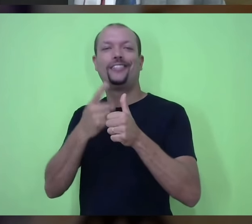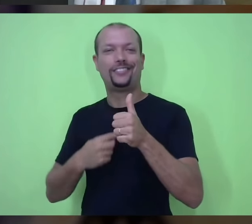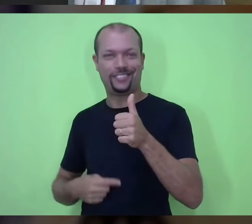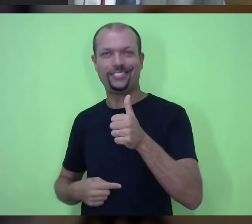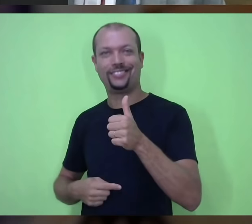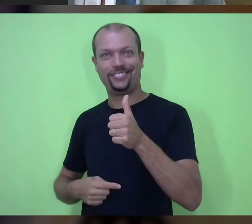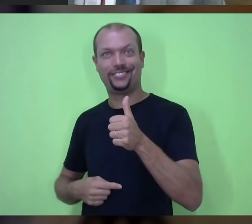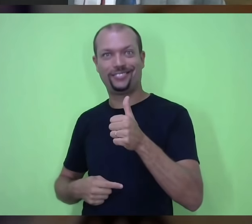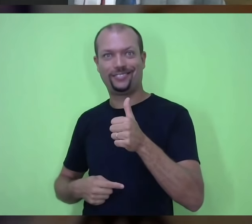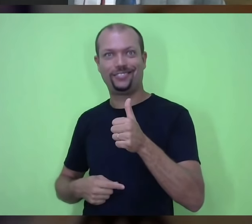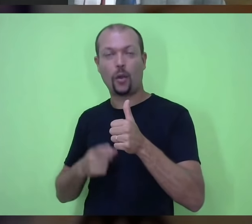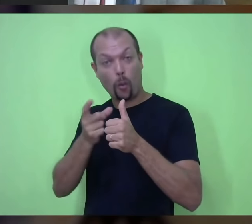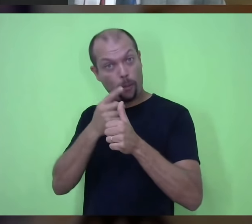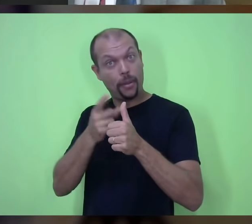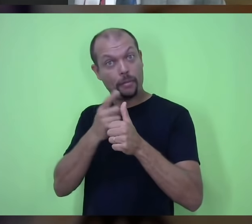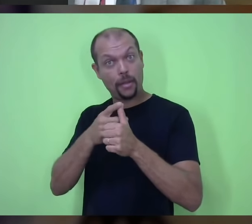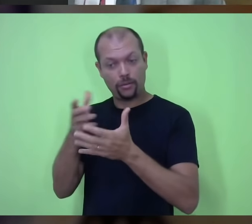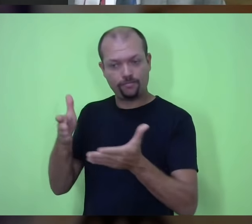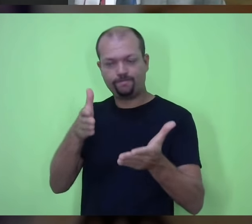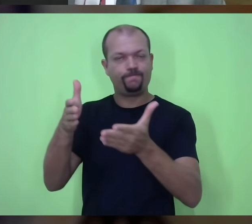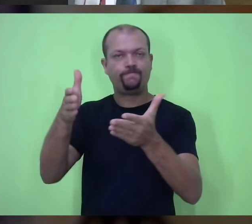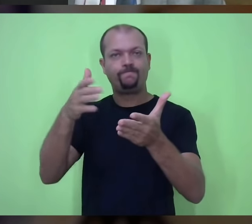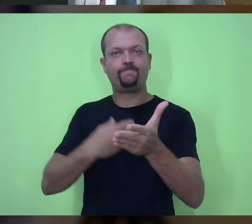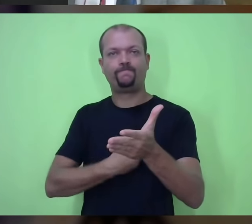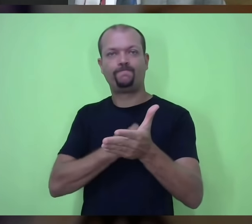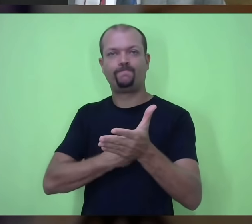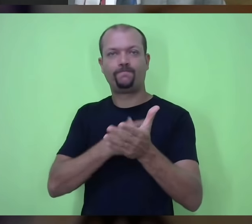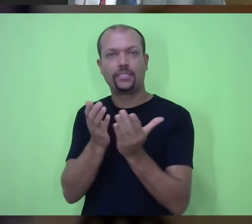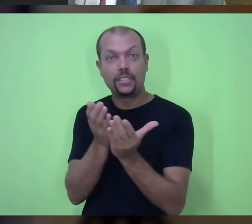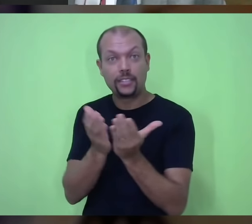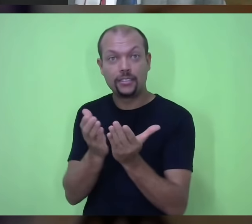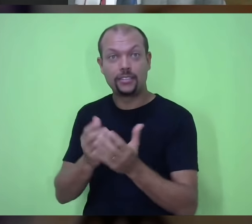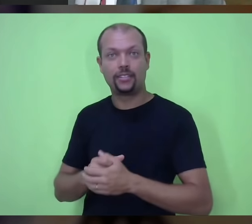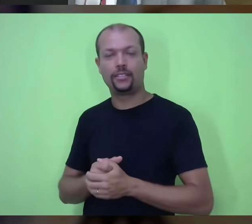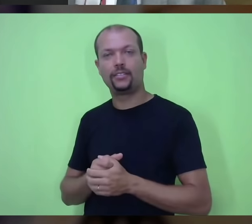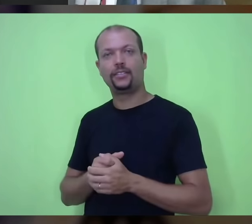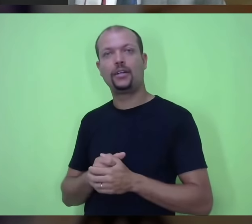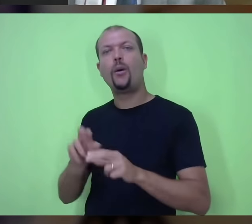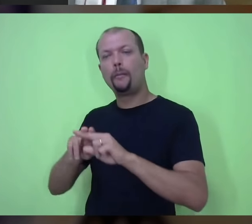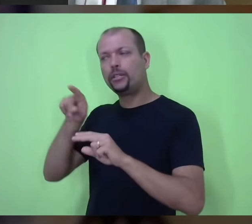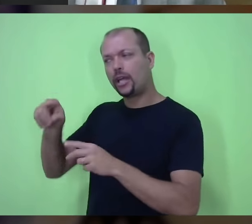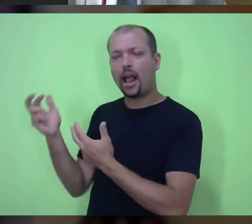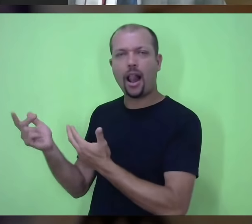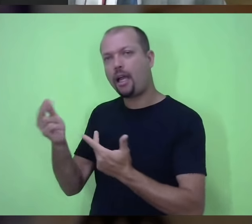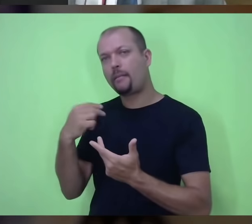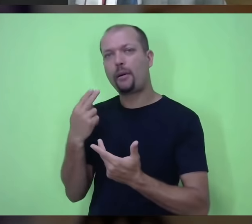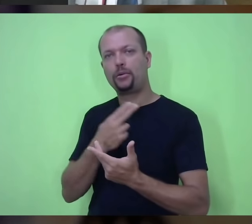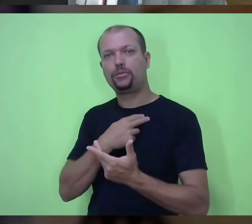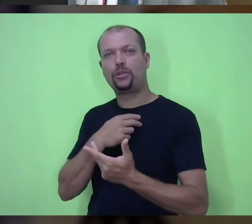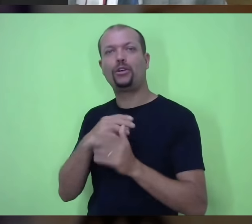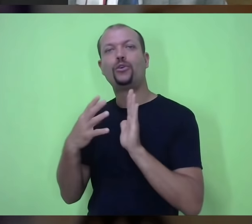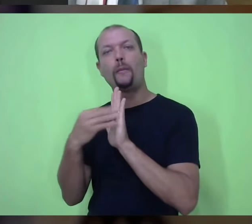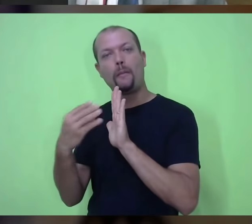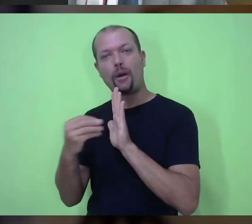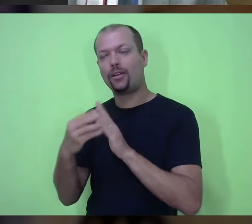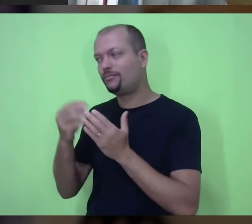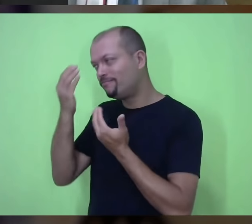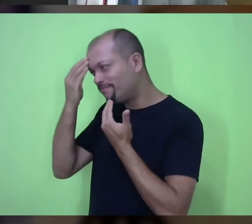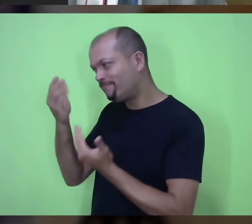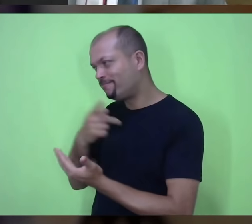o pioneiro dessa corrida, dessa caminhada, dessa vida cristã. Por isso ele é o nosso irmão e é o nosso modelo.